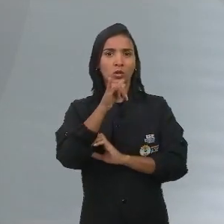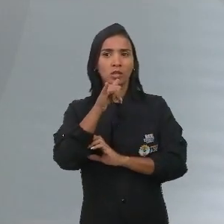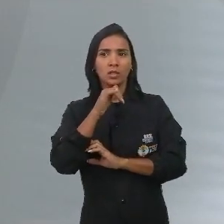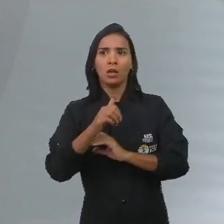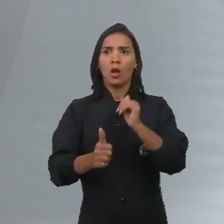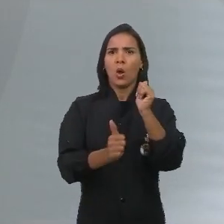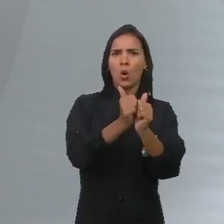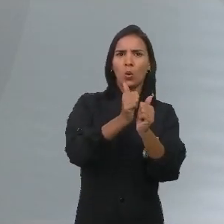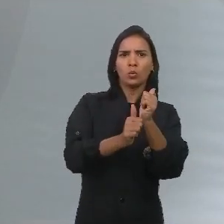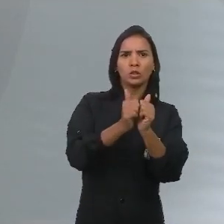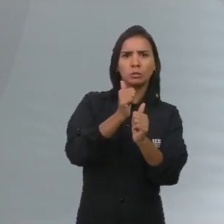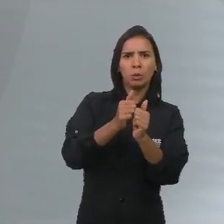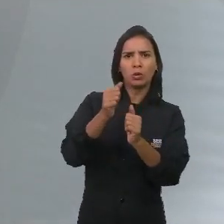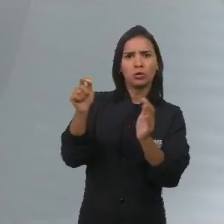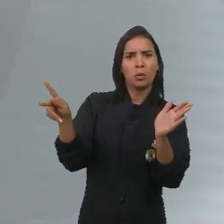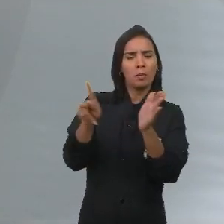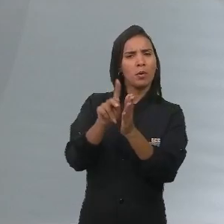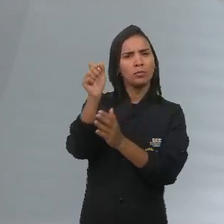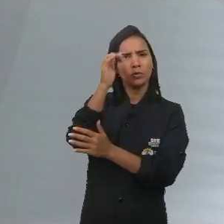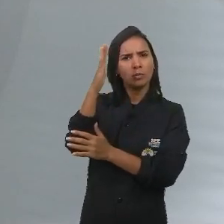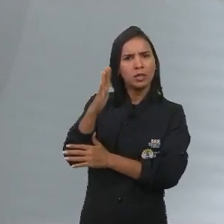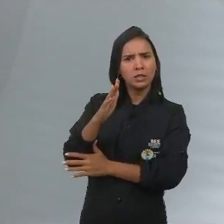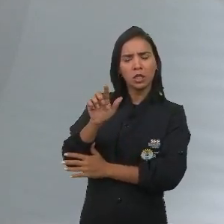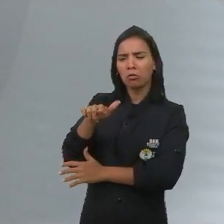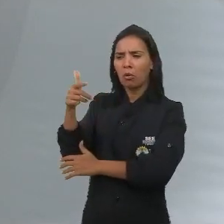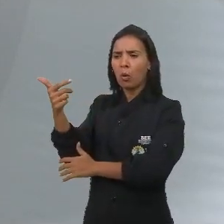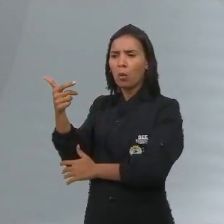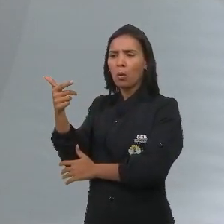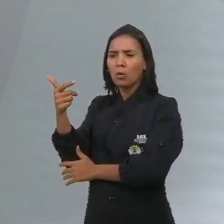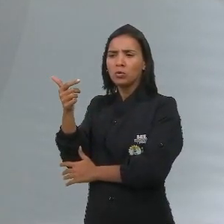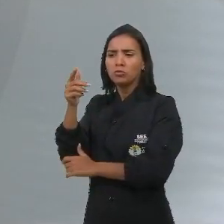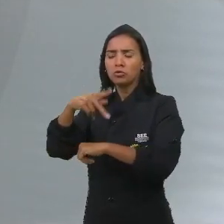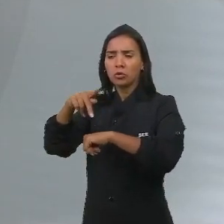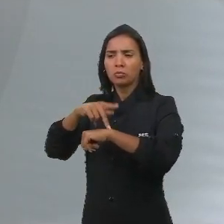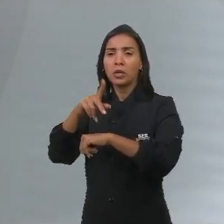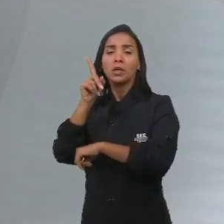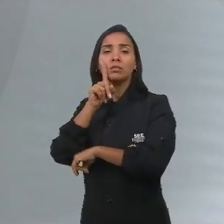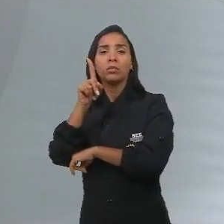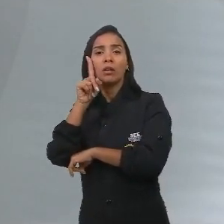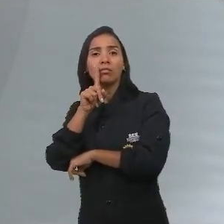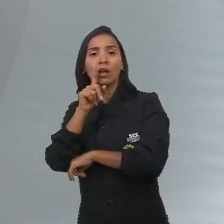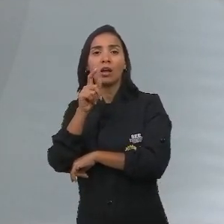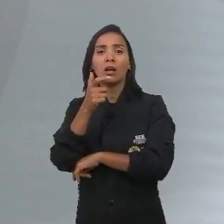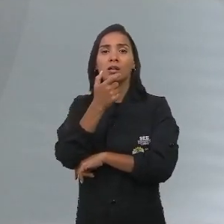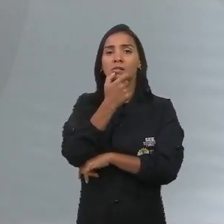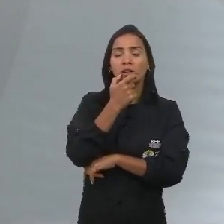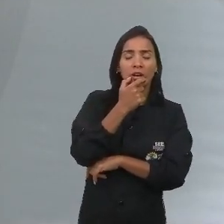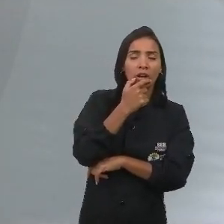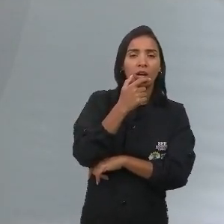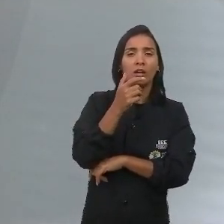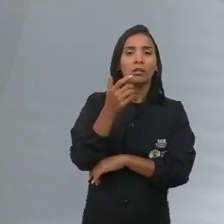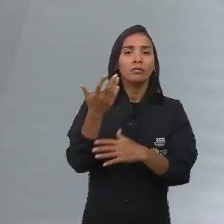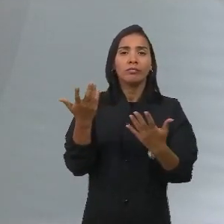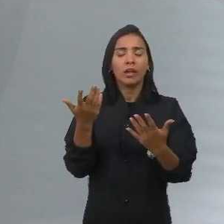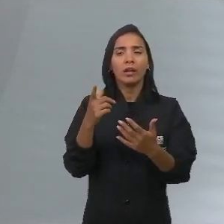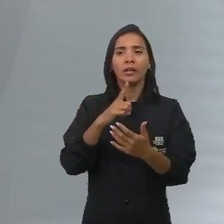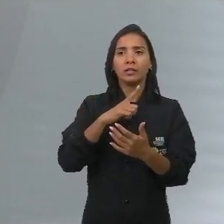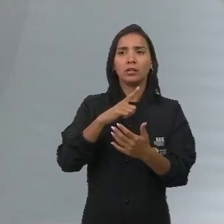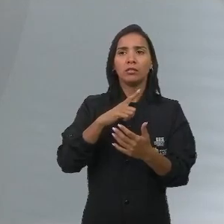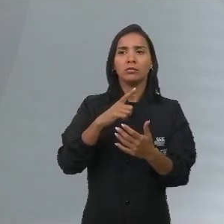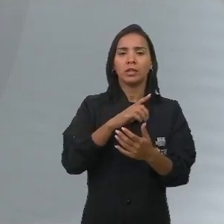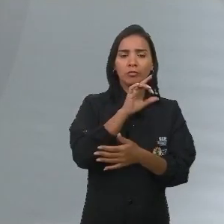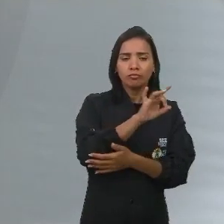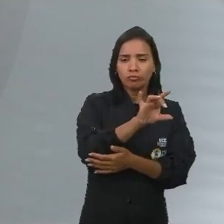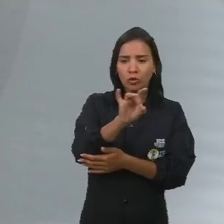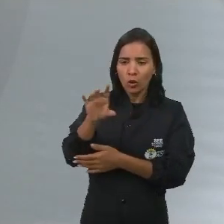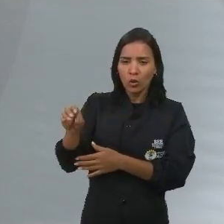um esporte americano um esporte alemão um esporte Russo veja que a depender de cada grupo grupo de cada